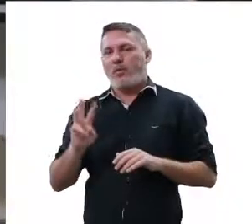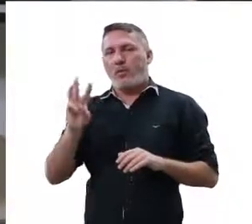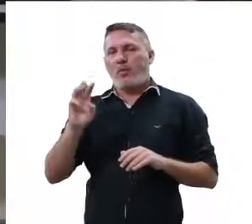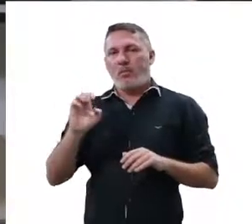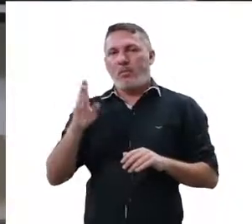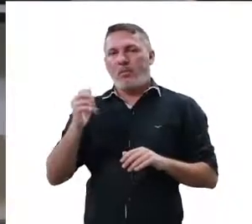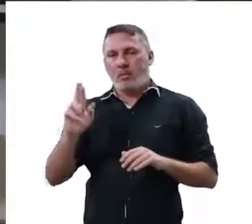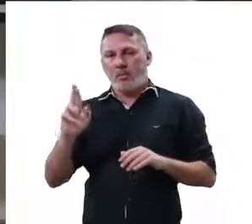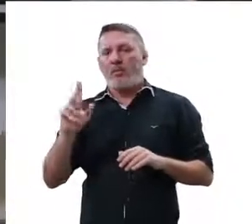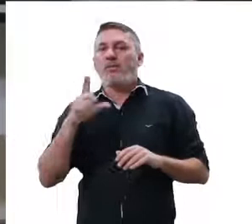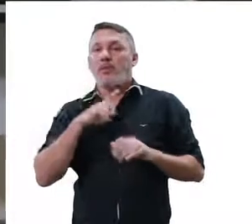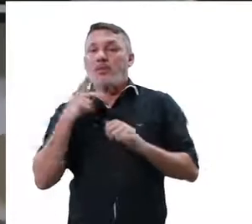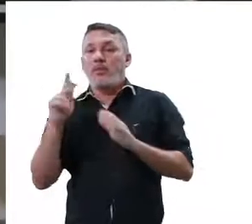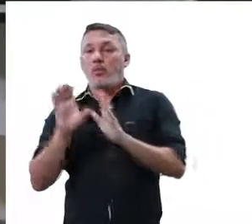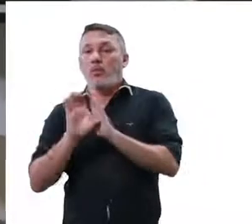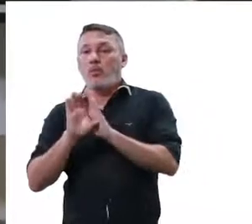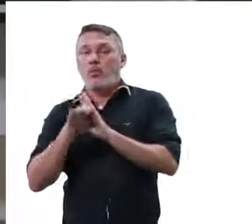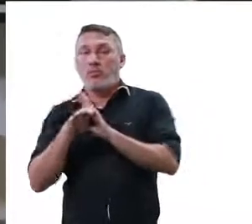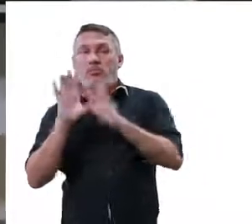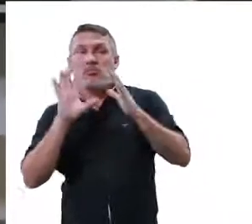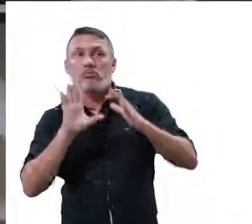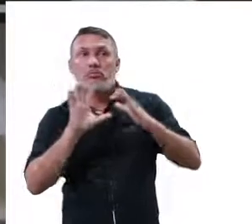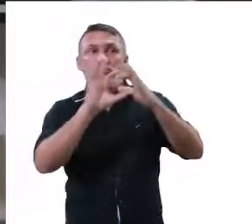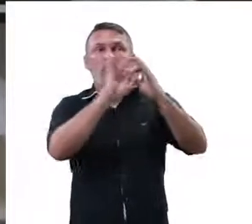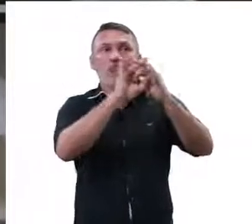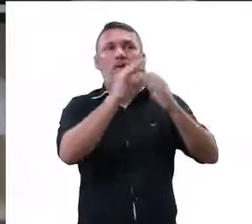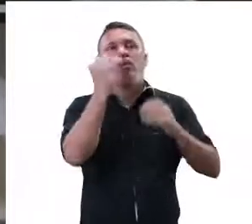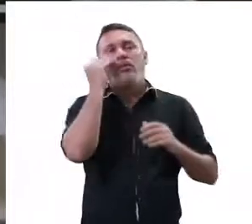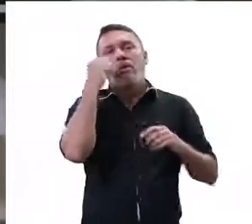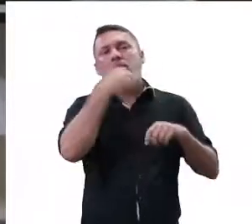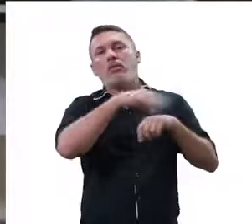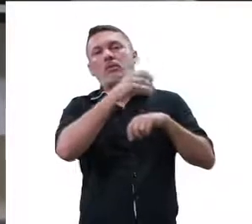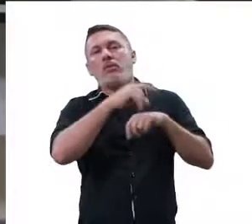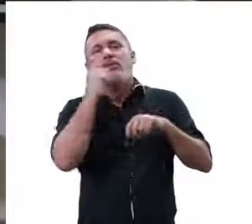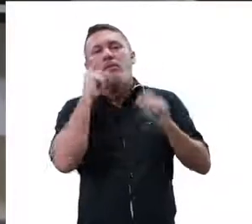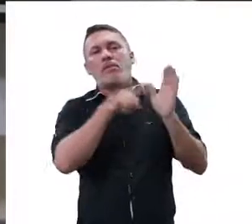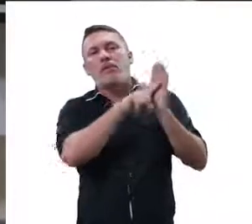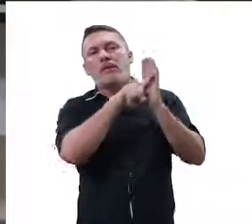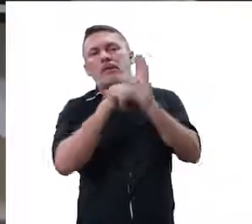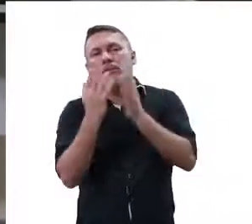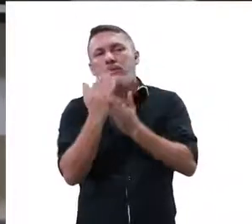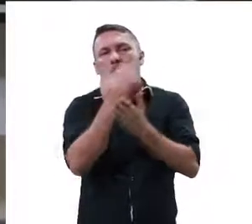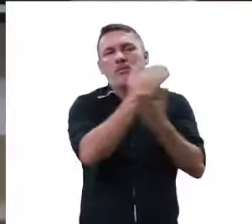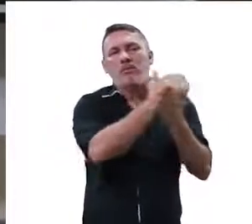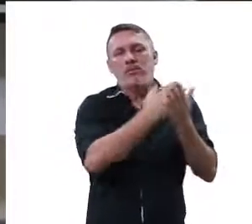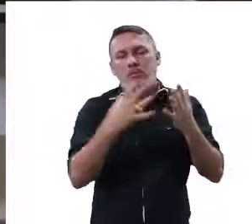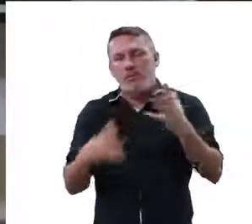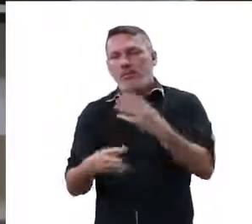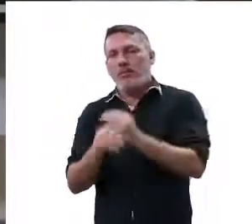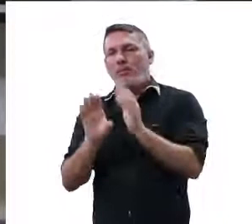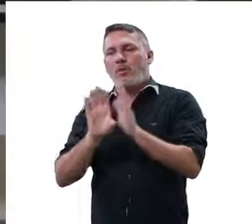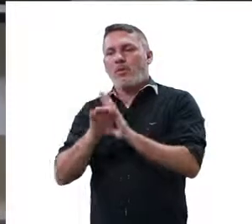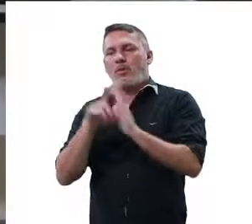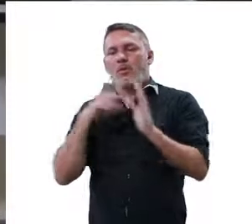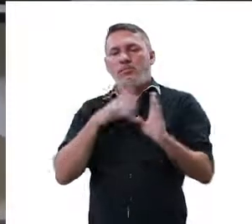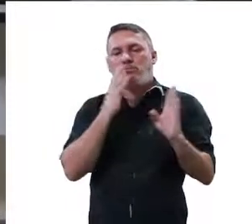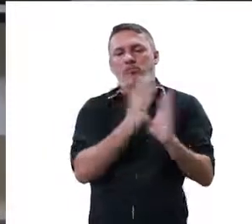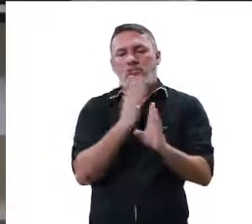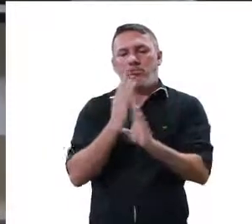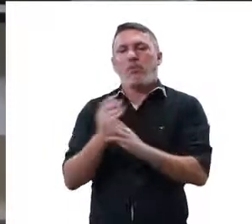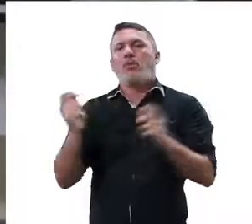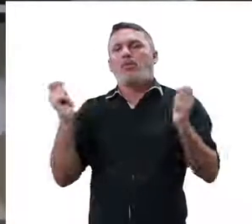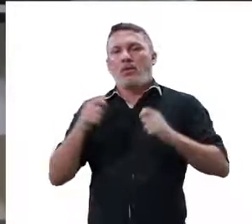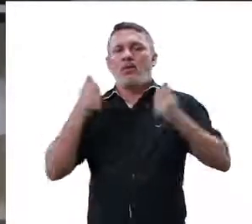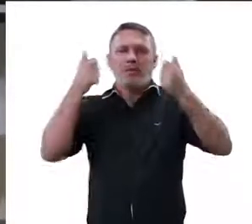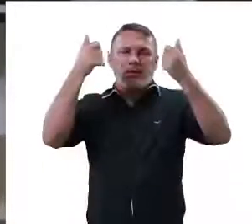esse conceito e vai tentar definir, a partir desses padrões que se entrecruzam, que entram em contato uns com os outros, né?